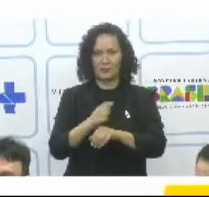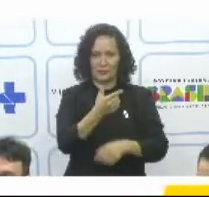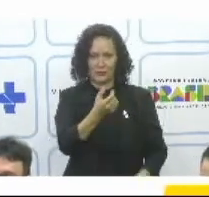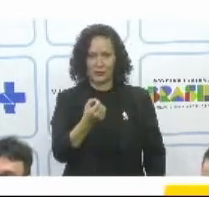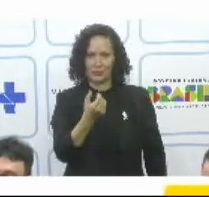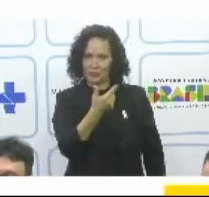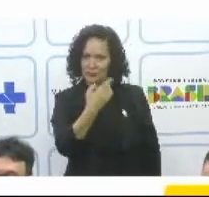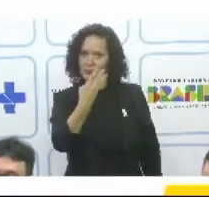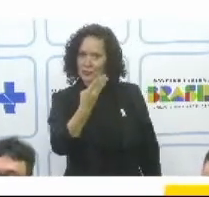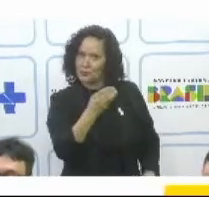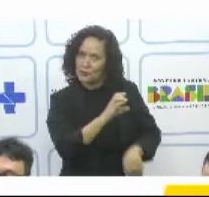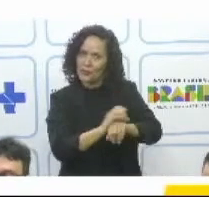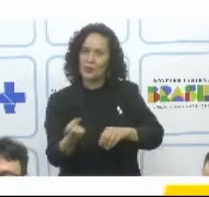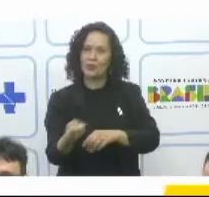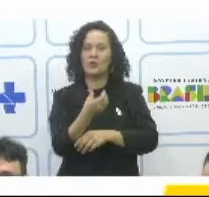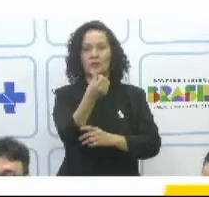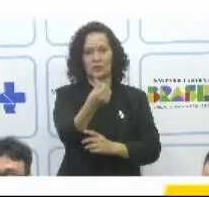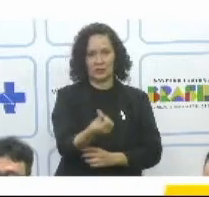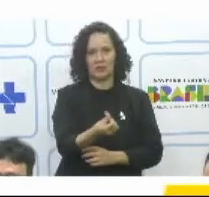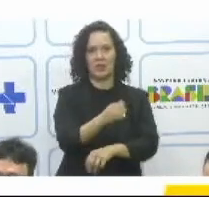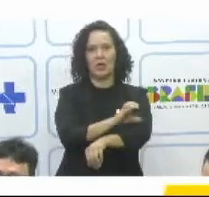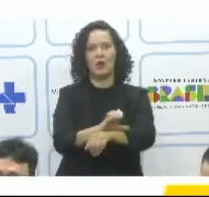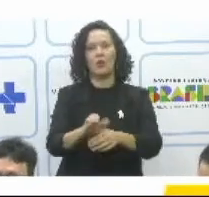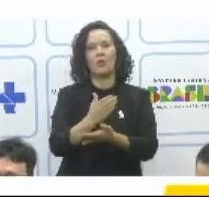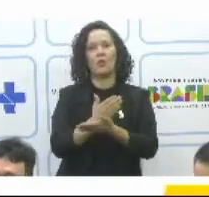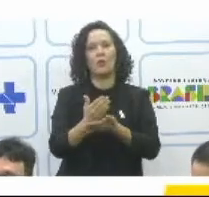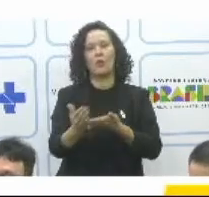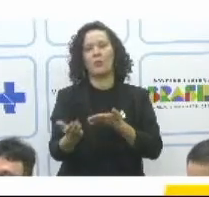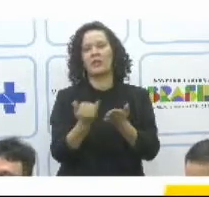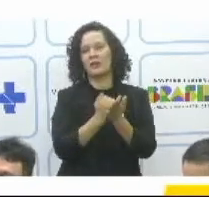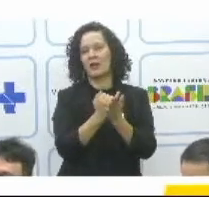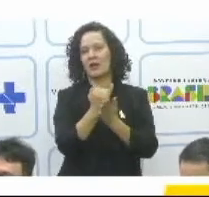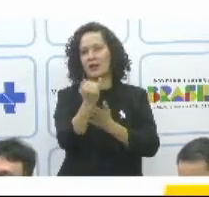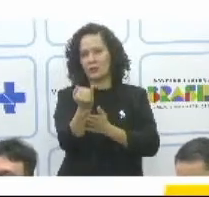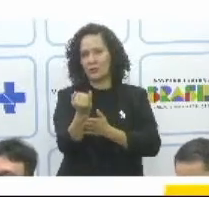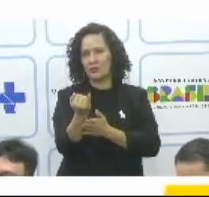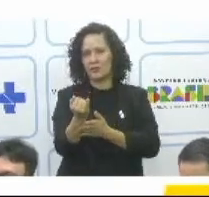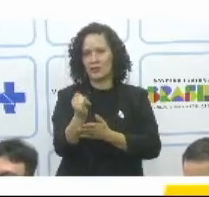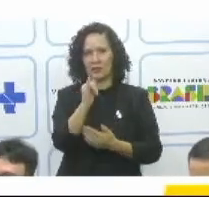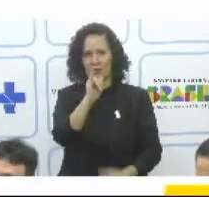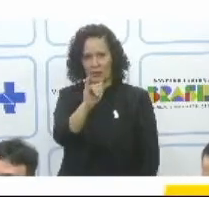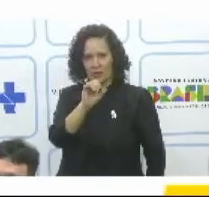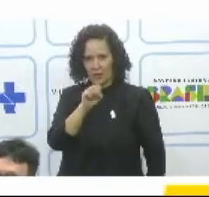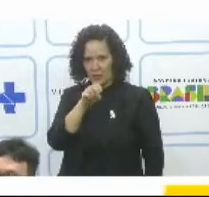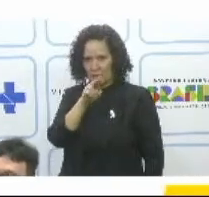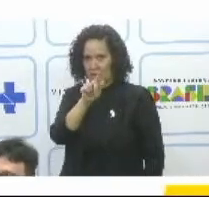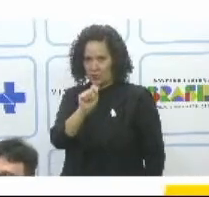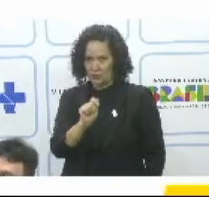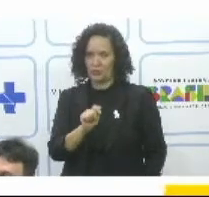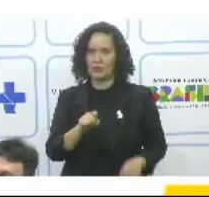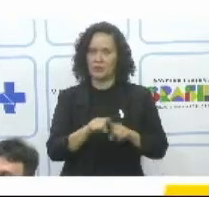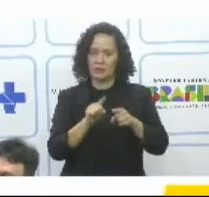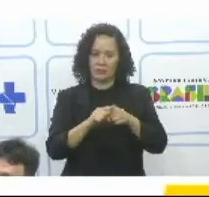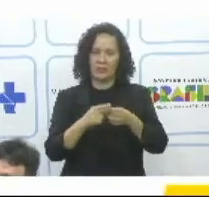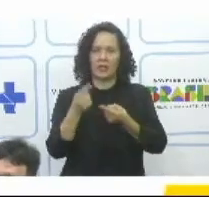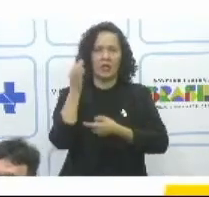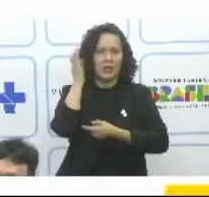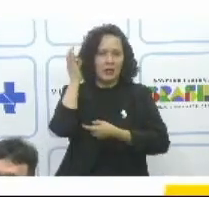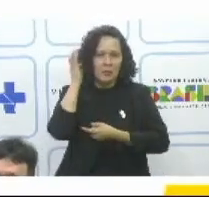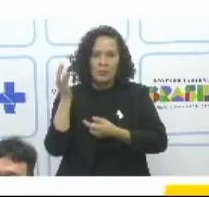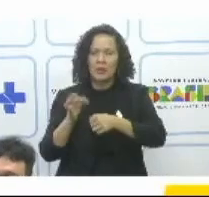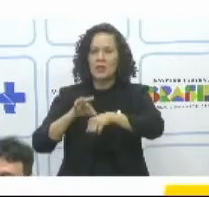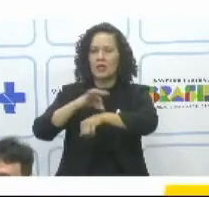agora em 2024, como o curso de introdução, né, ao yoga, né, de introdução à aromaterapia, de